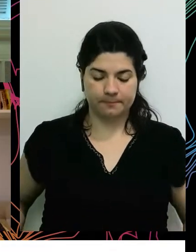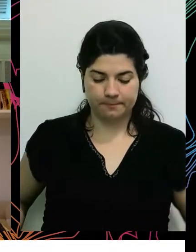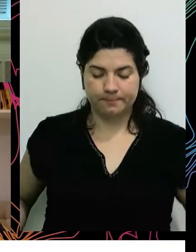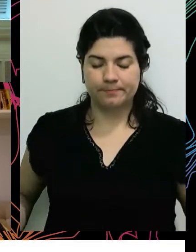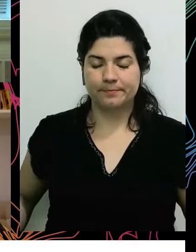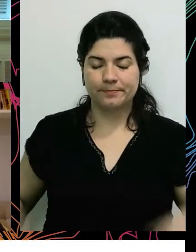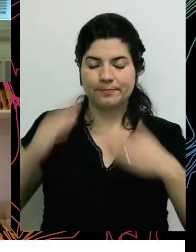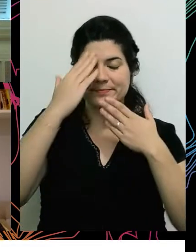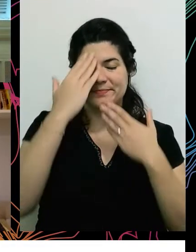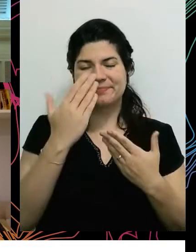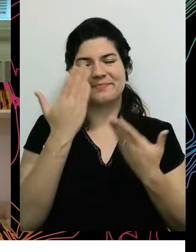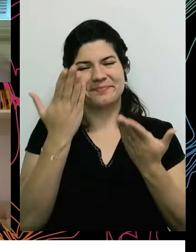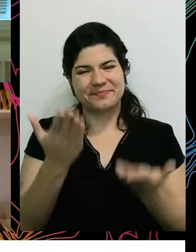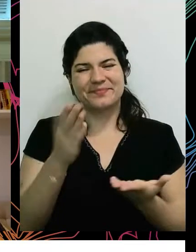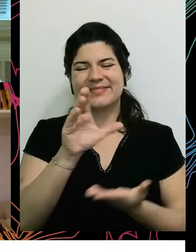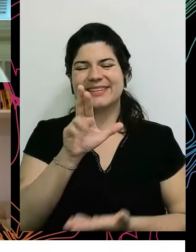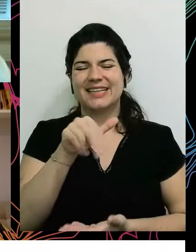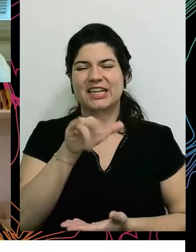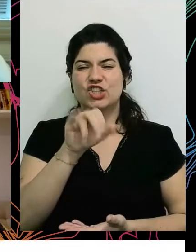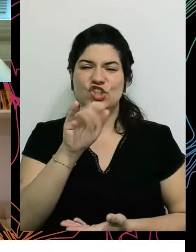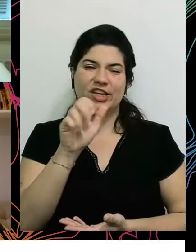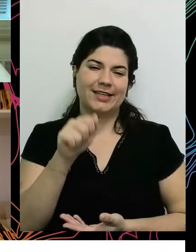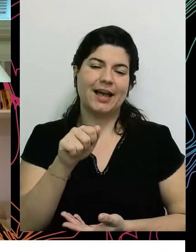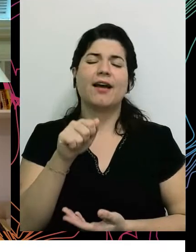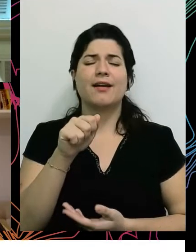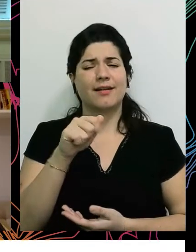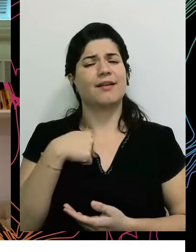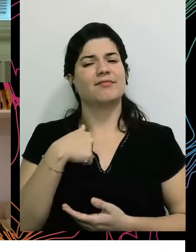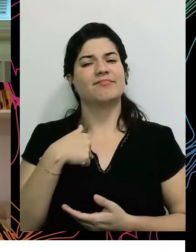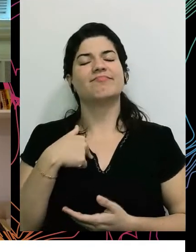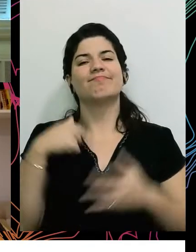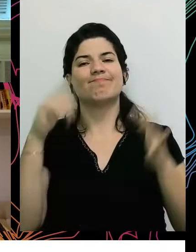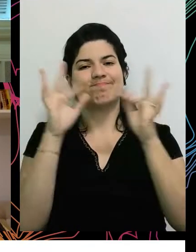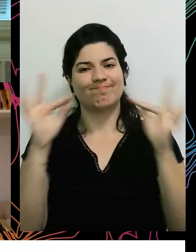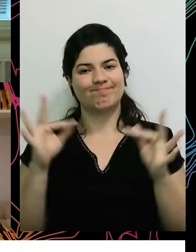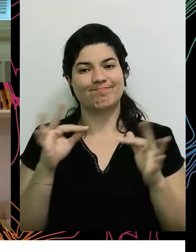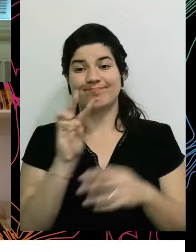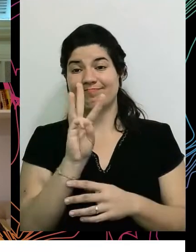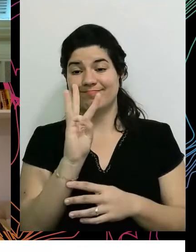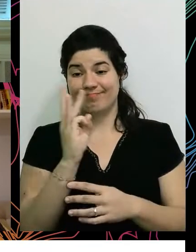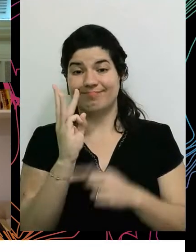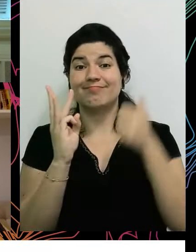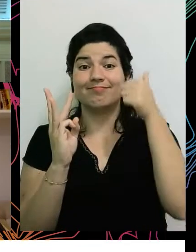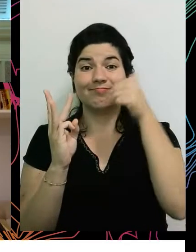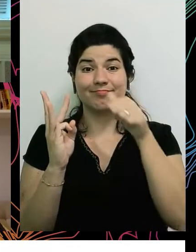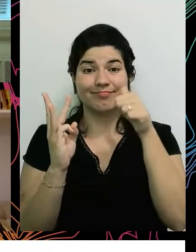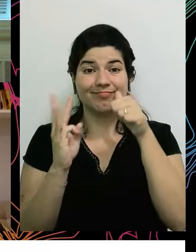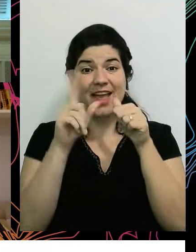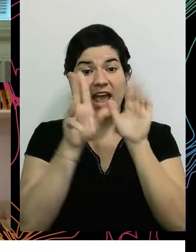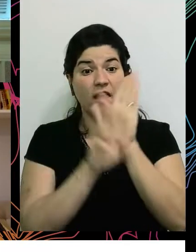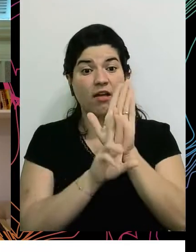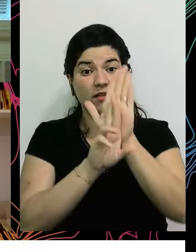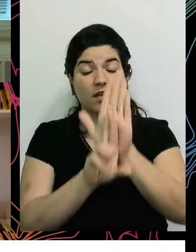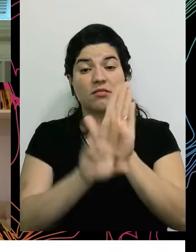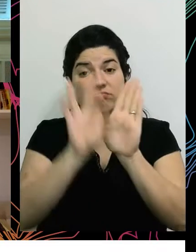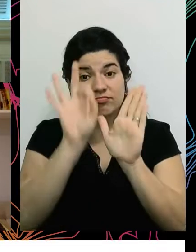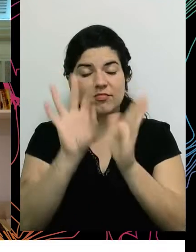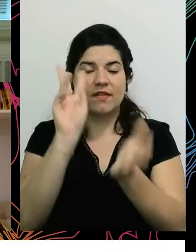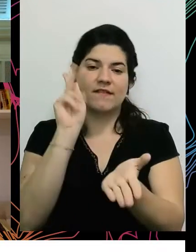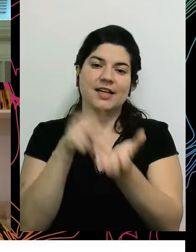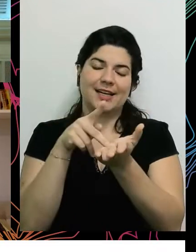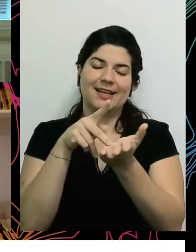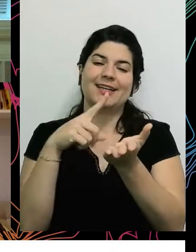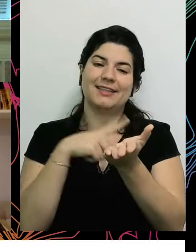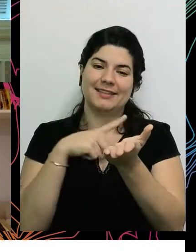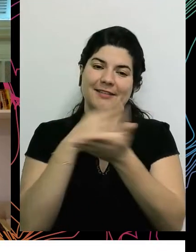Obrigada, Cristina. Realmente é uma honra ter três mulheres que são uma referência enorme nesse setor e na